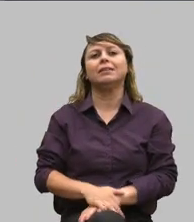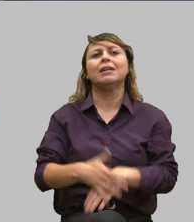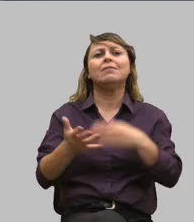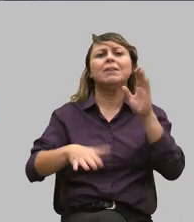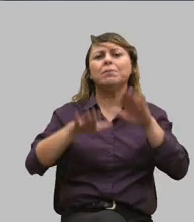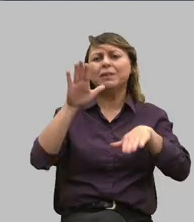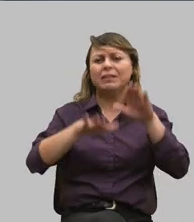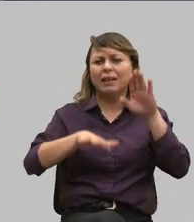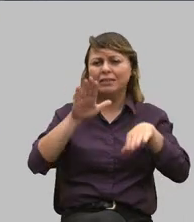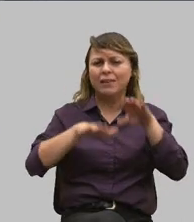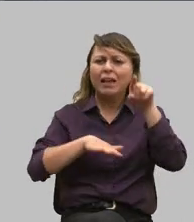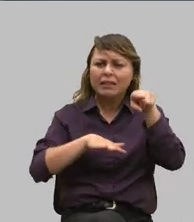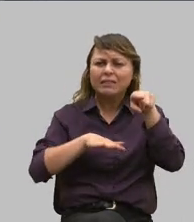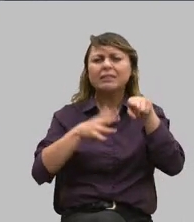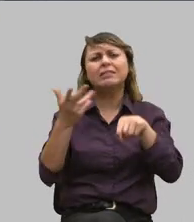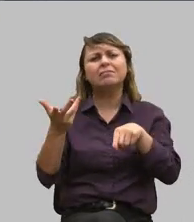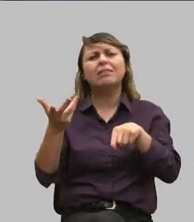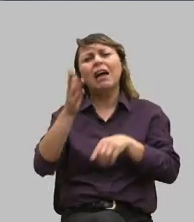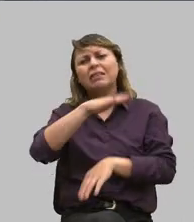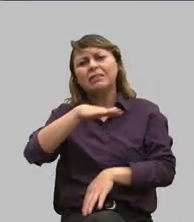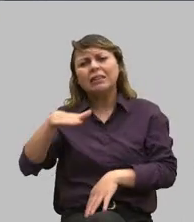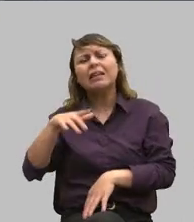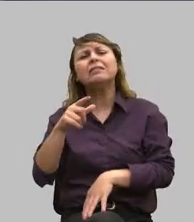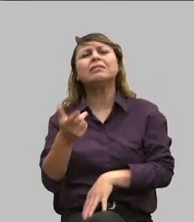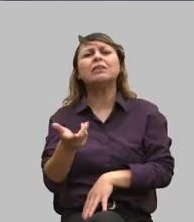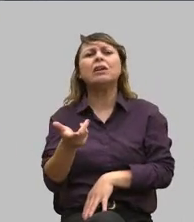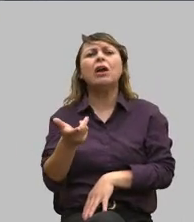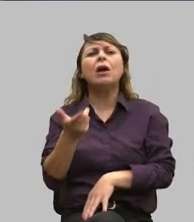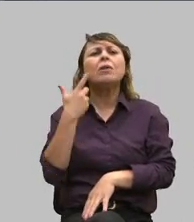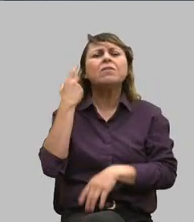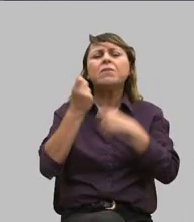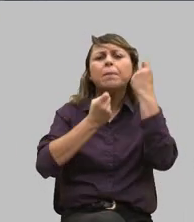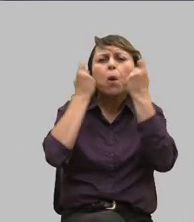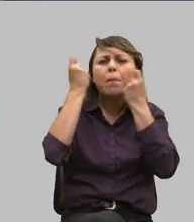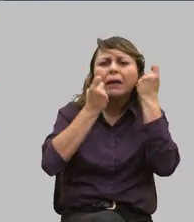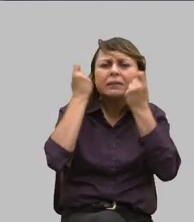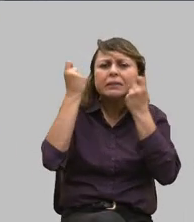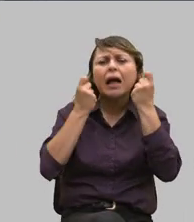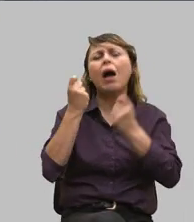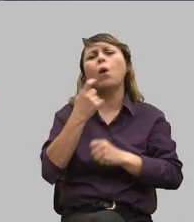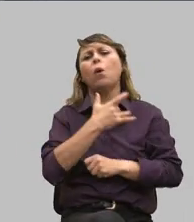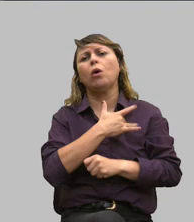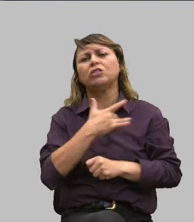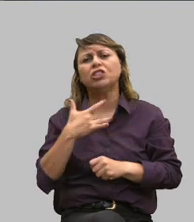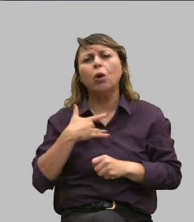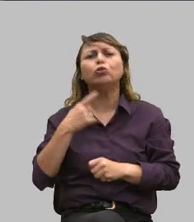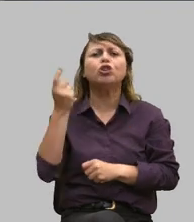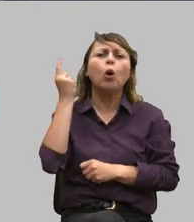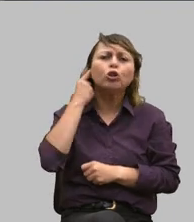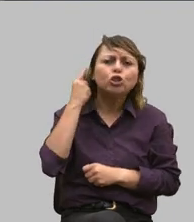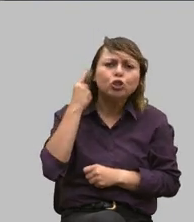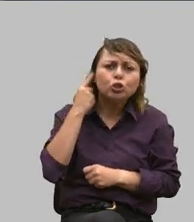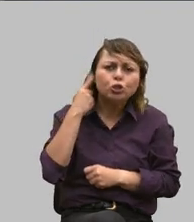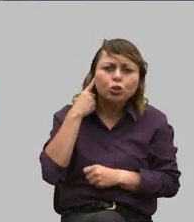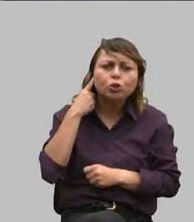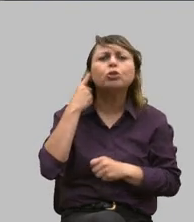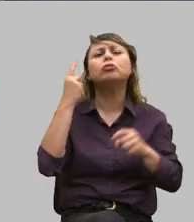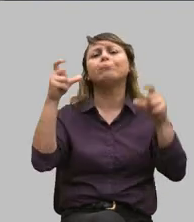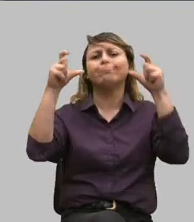Muitas delas gostariam de ter essa essa preocupação da Saúde auditiva e da Saúde